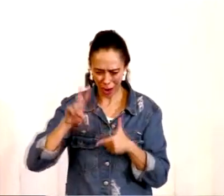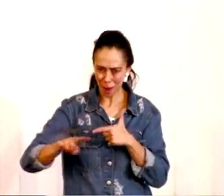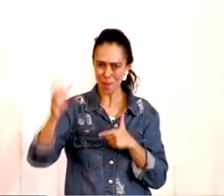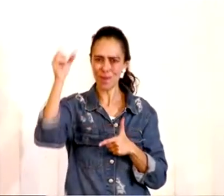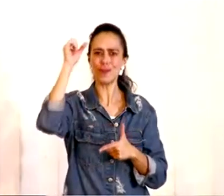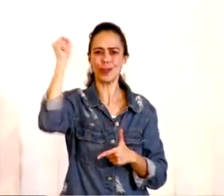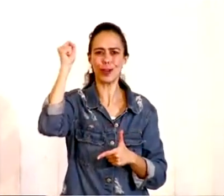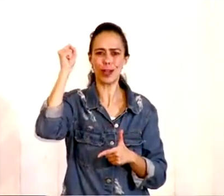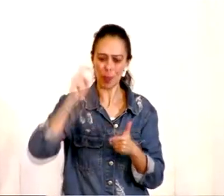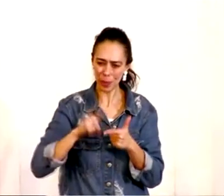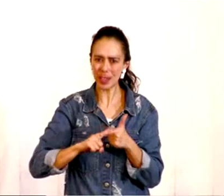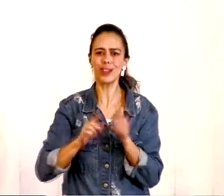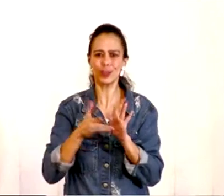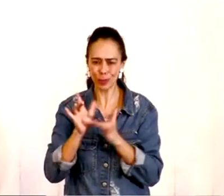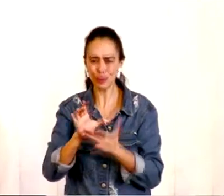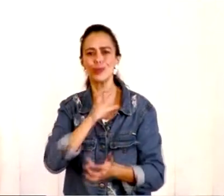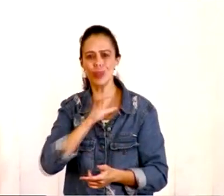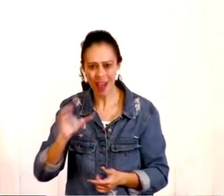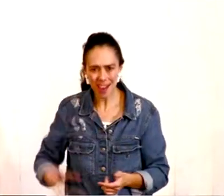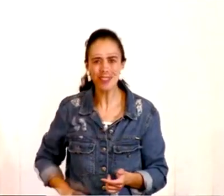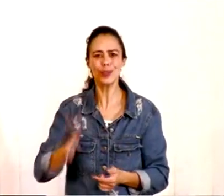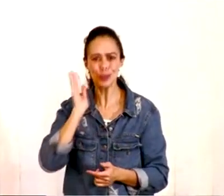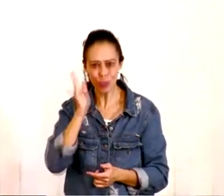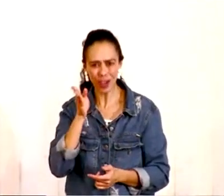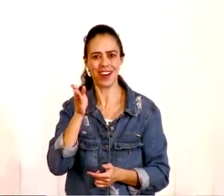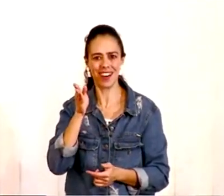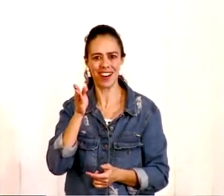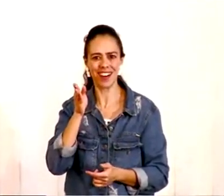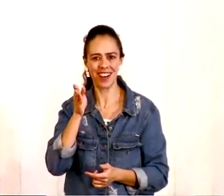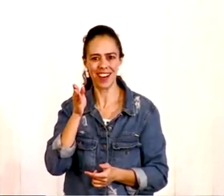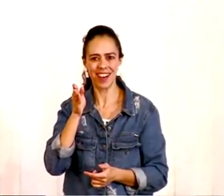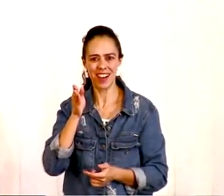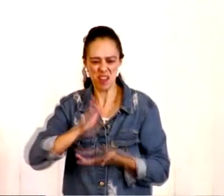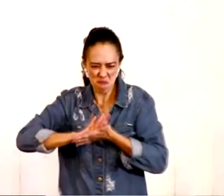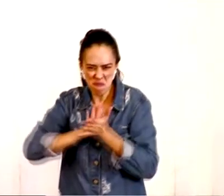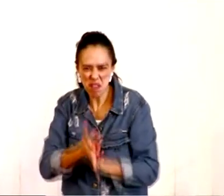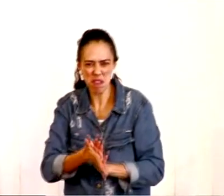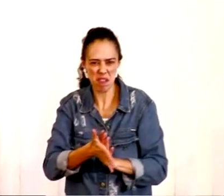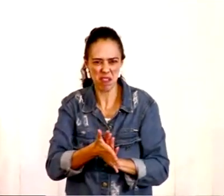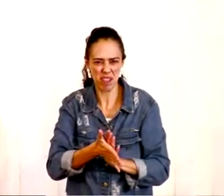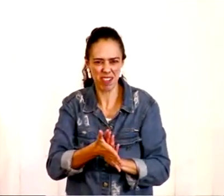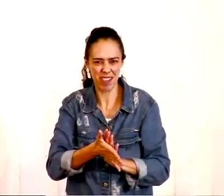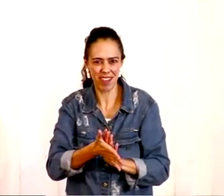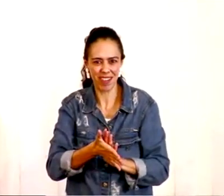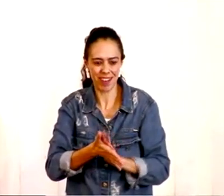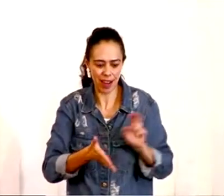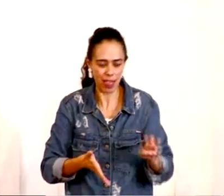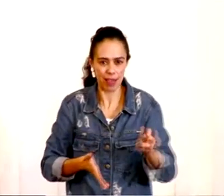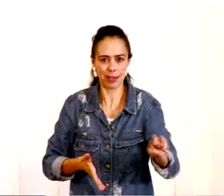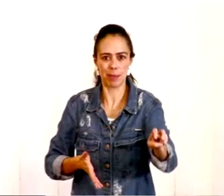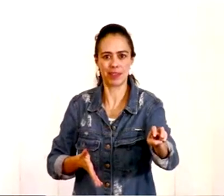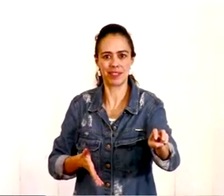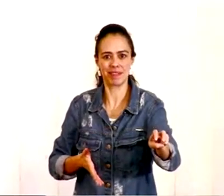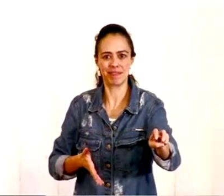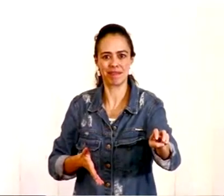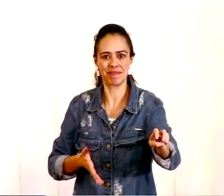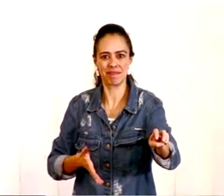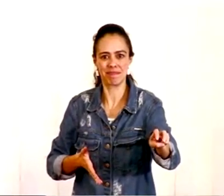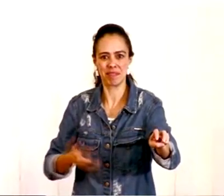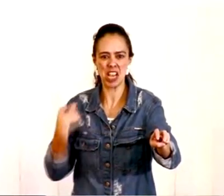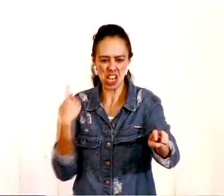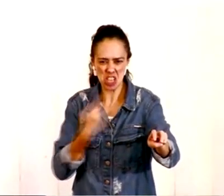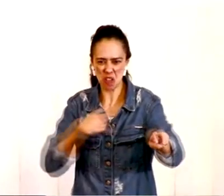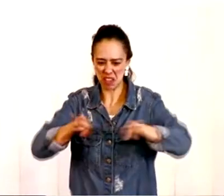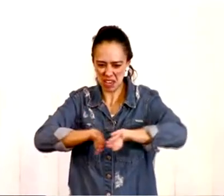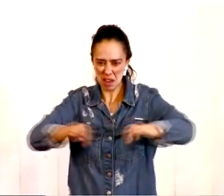próprio Cristo, aquele que de fato pisou na cabeça da serpente. Queridos, em primeiro